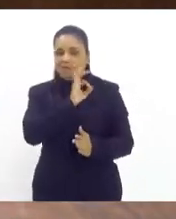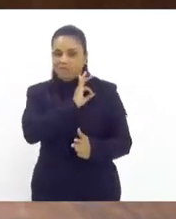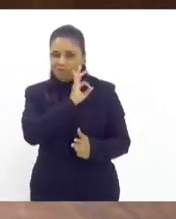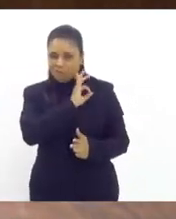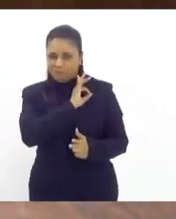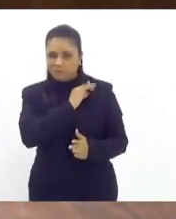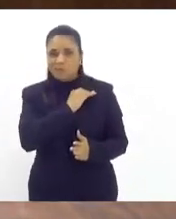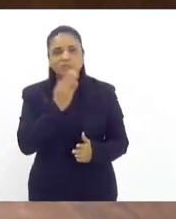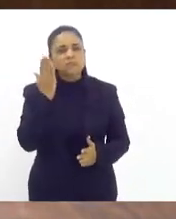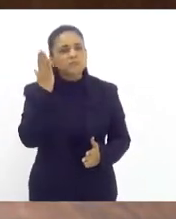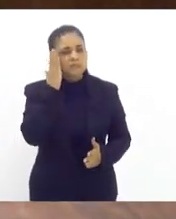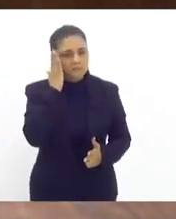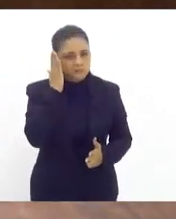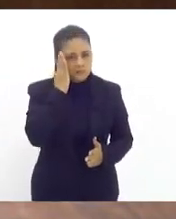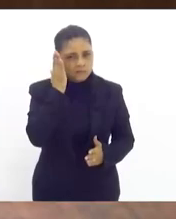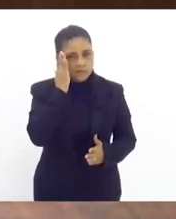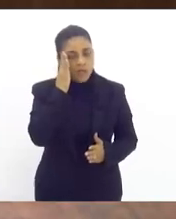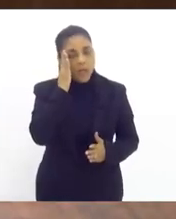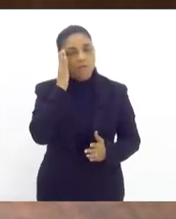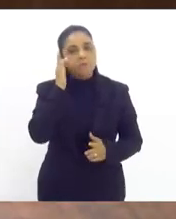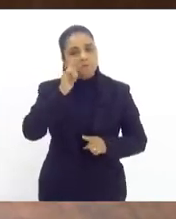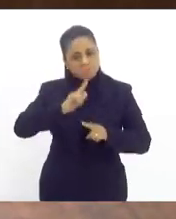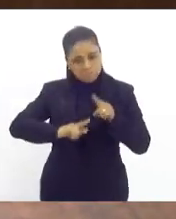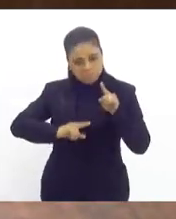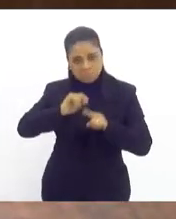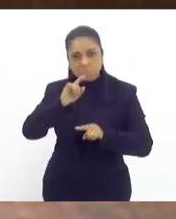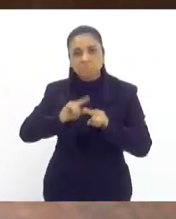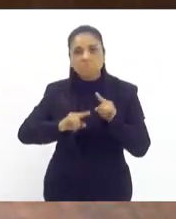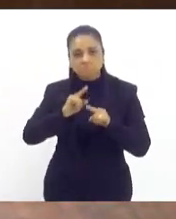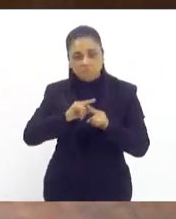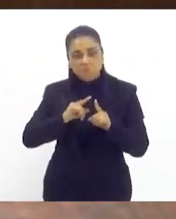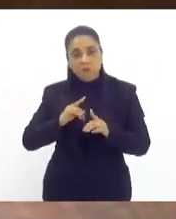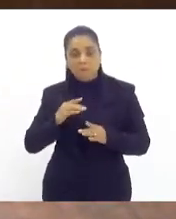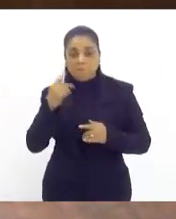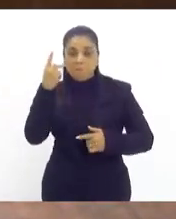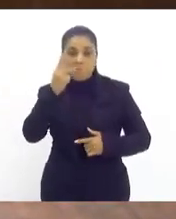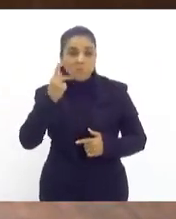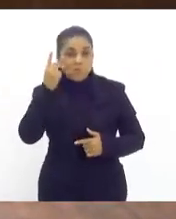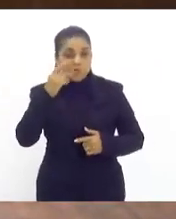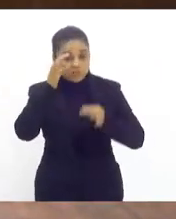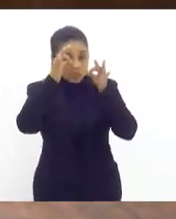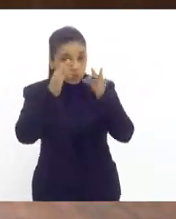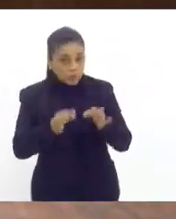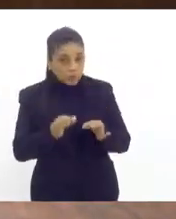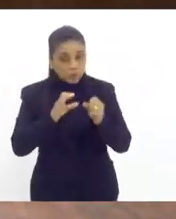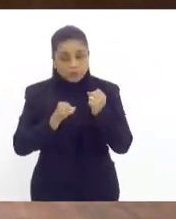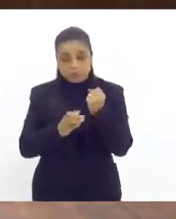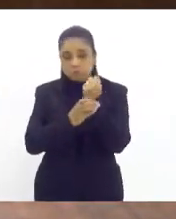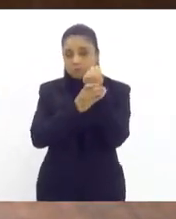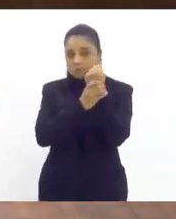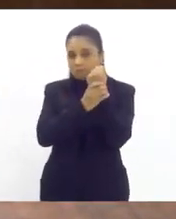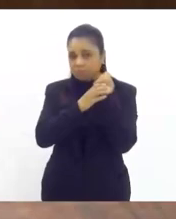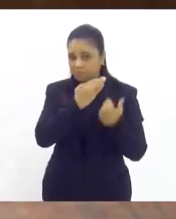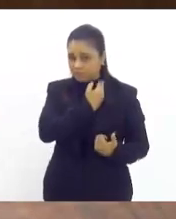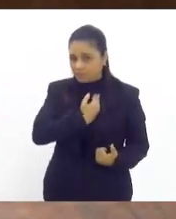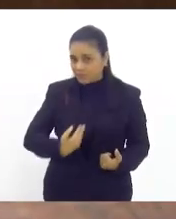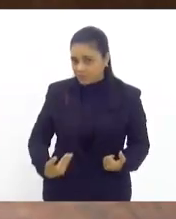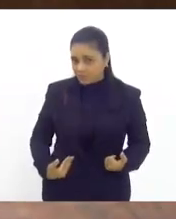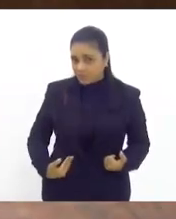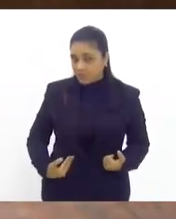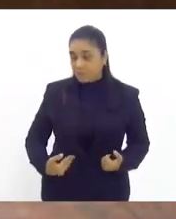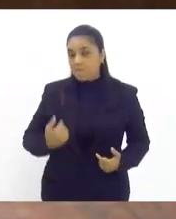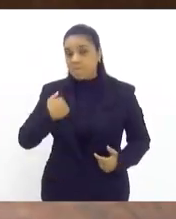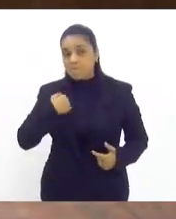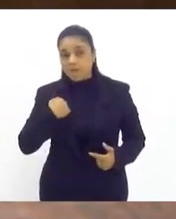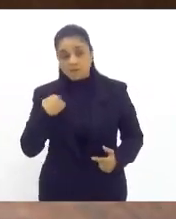gente entende que é um dos mecanismos eficazes para que a gente implemente uma política justa de Segurança Pública agora no